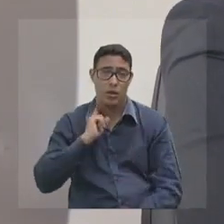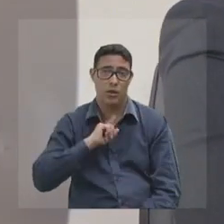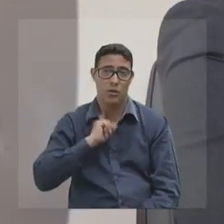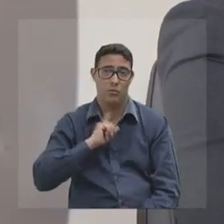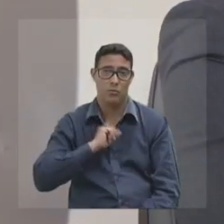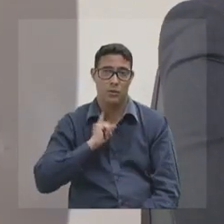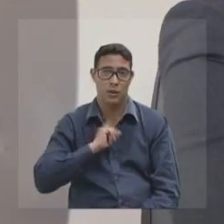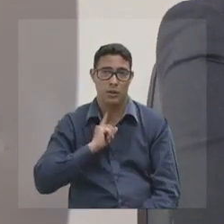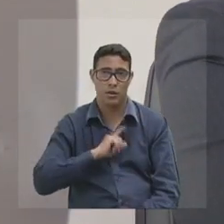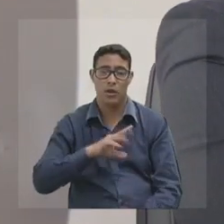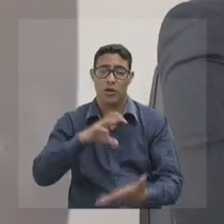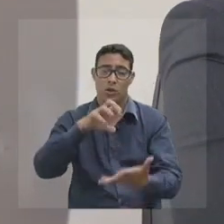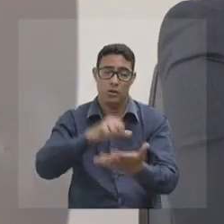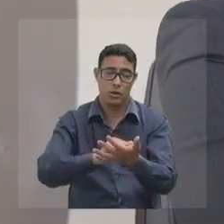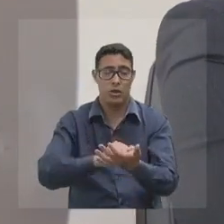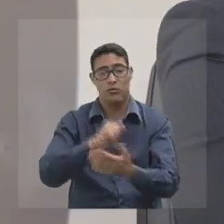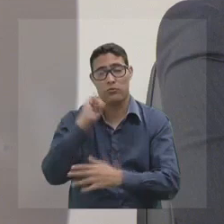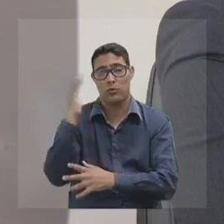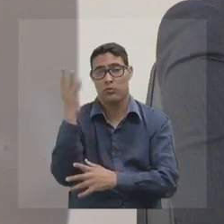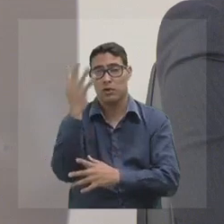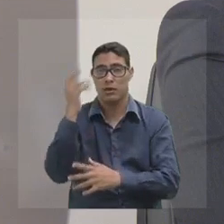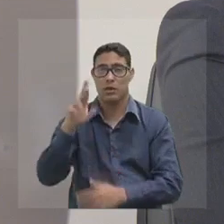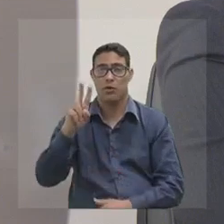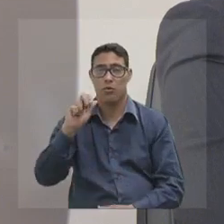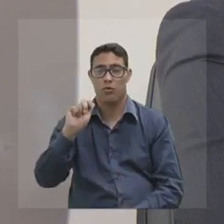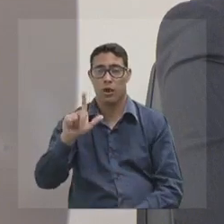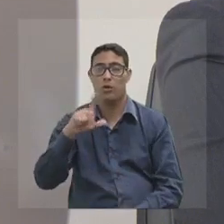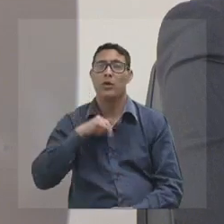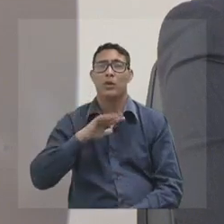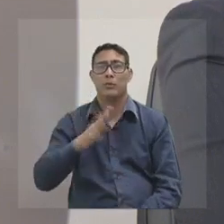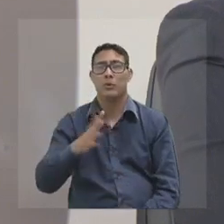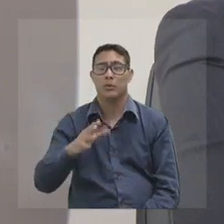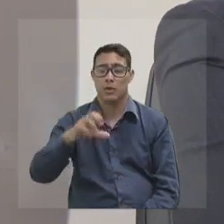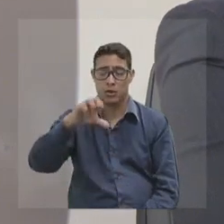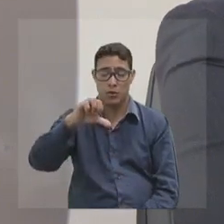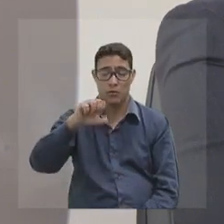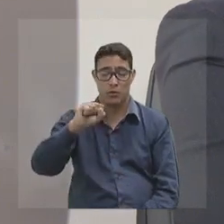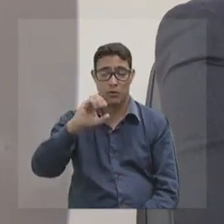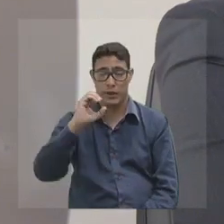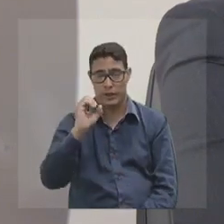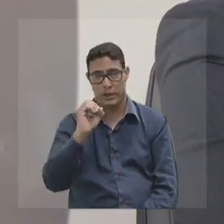Gerais cadastro ambiental Rural cadastrou aproximadamente 980